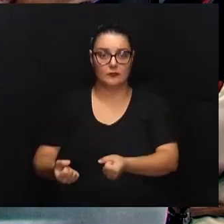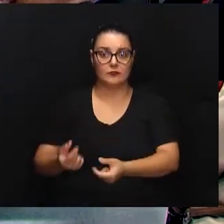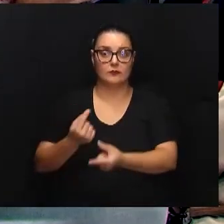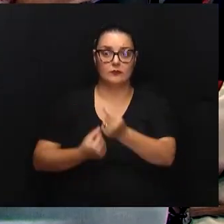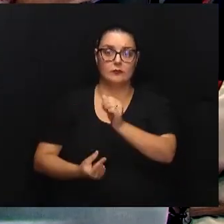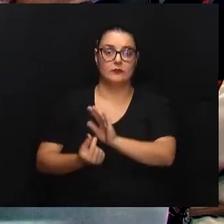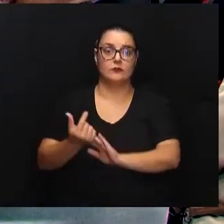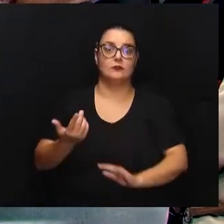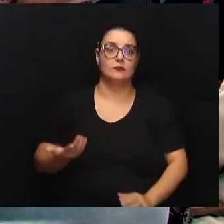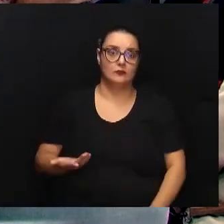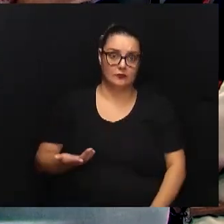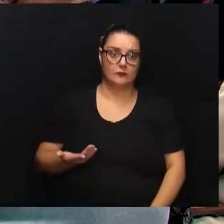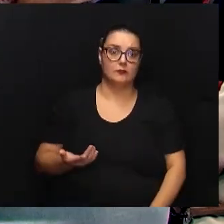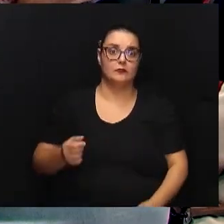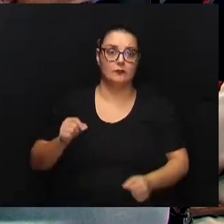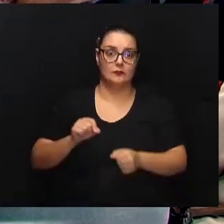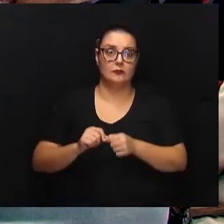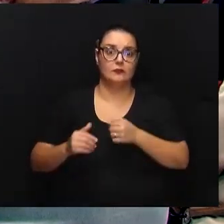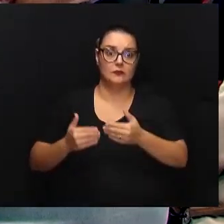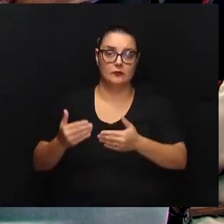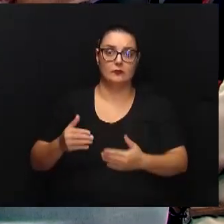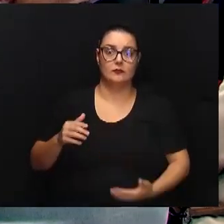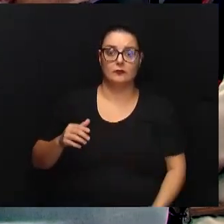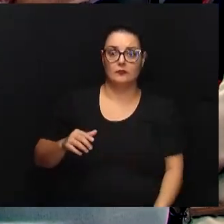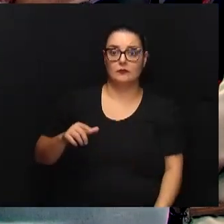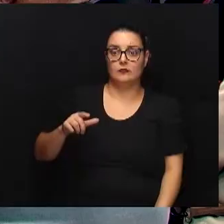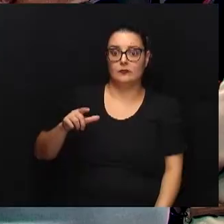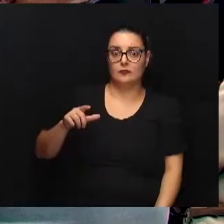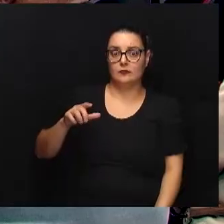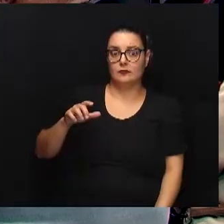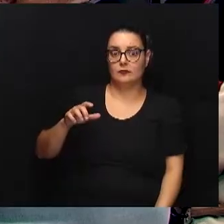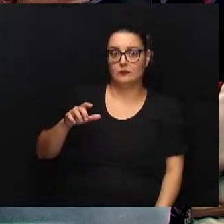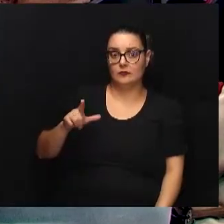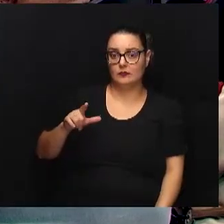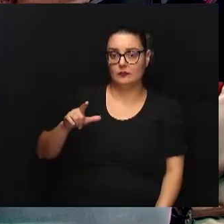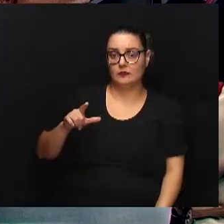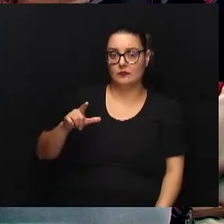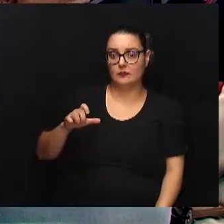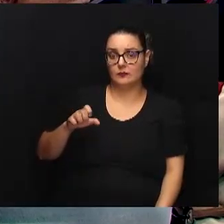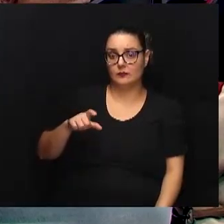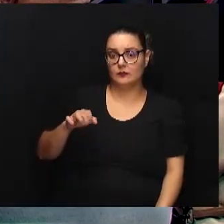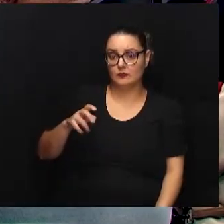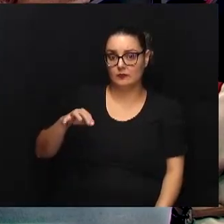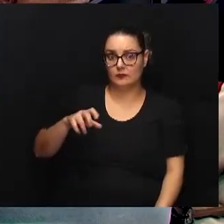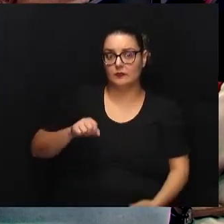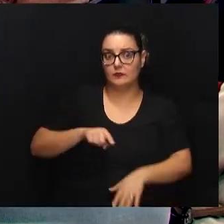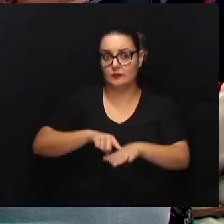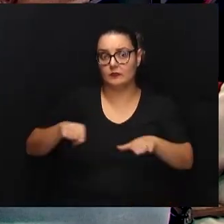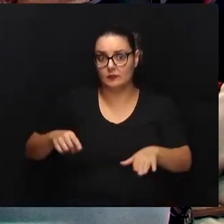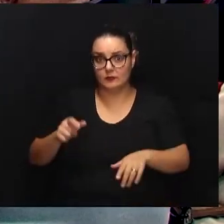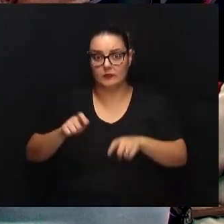essas casas que recebem a dotação e ainda fazem um processo de cerceamento a essas pessoas.